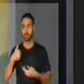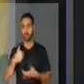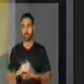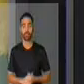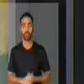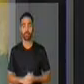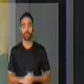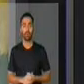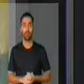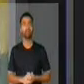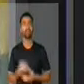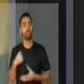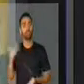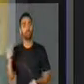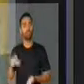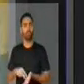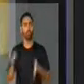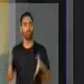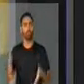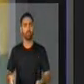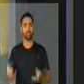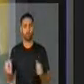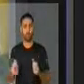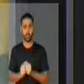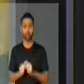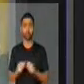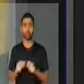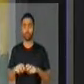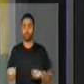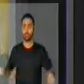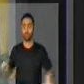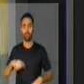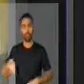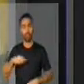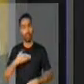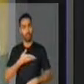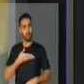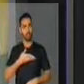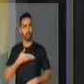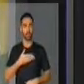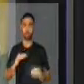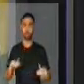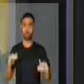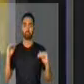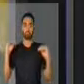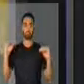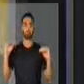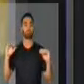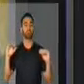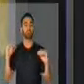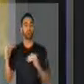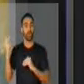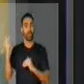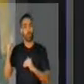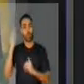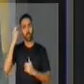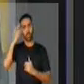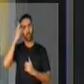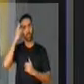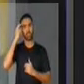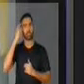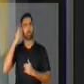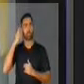para participar ao lado de uma pléiade de colegas do mais elevado valor cultural